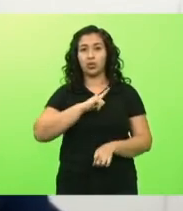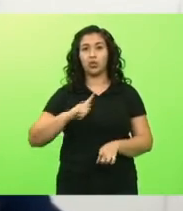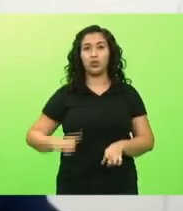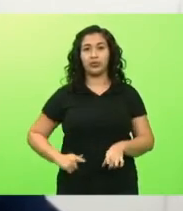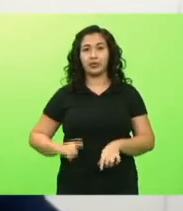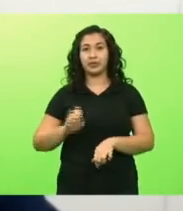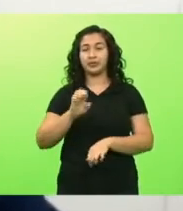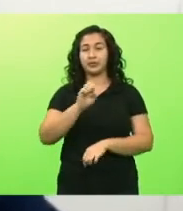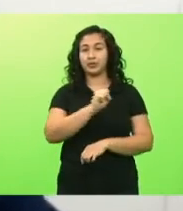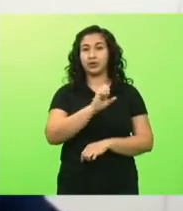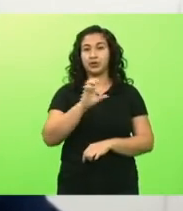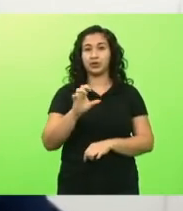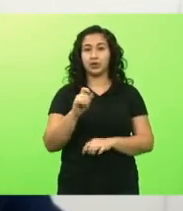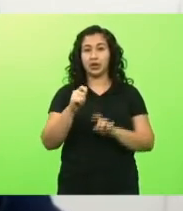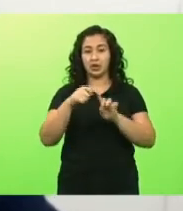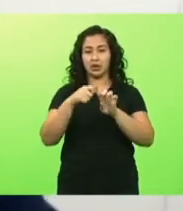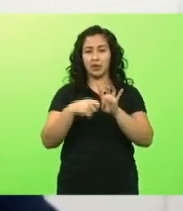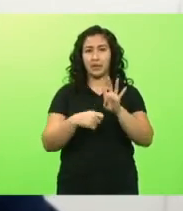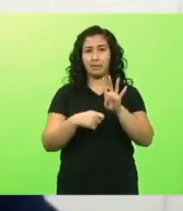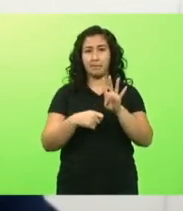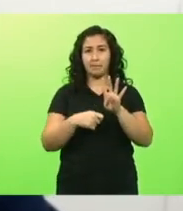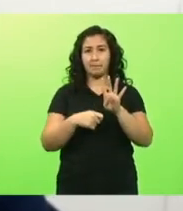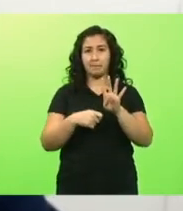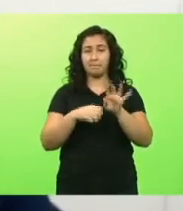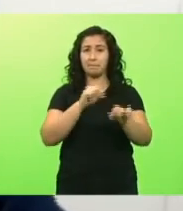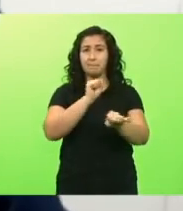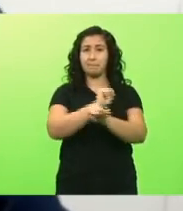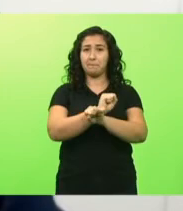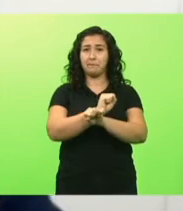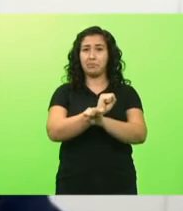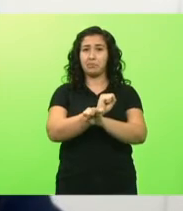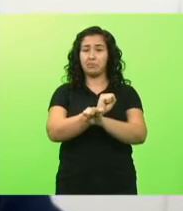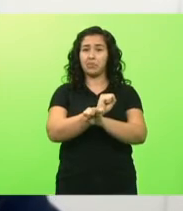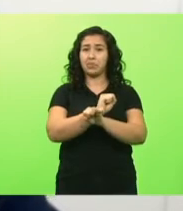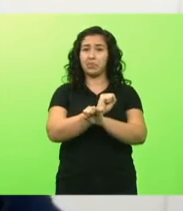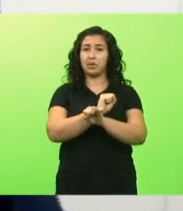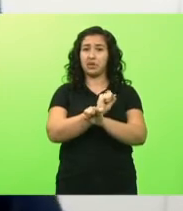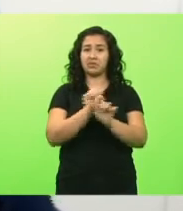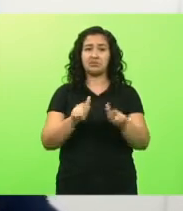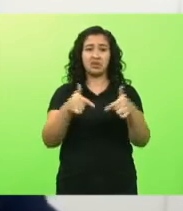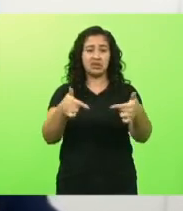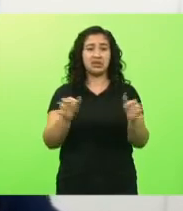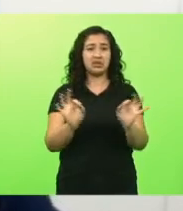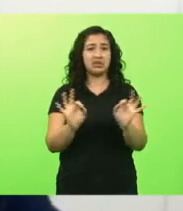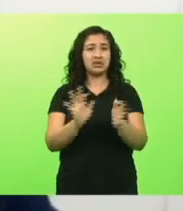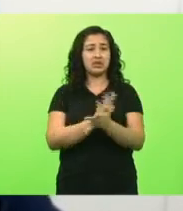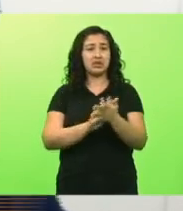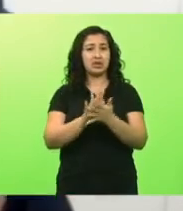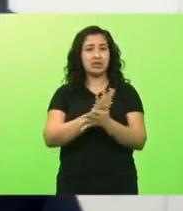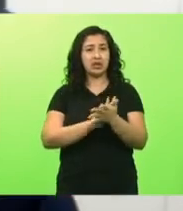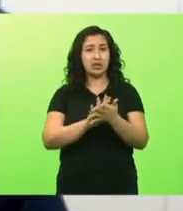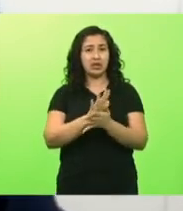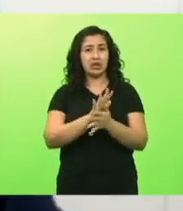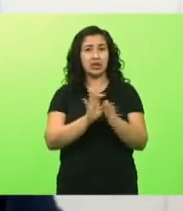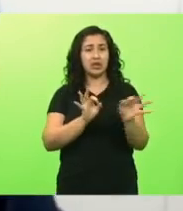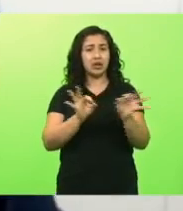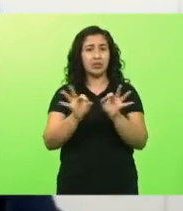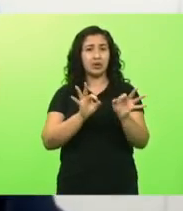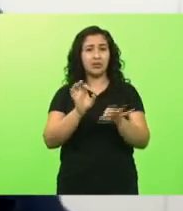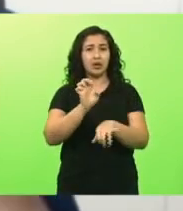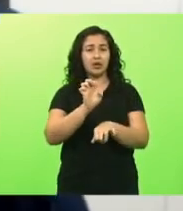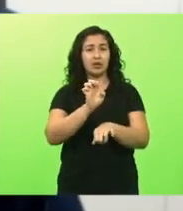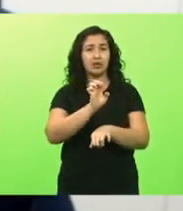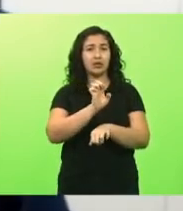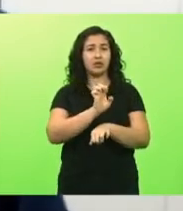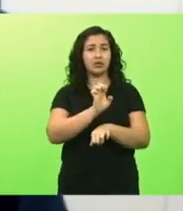Catarina. 4 meses de paralisação e sem ações, sem preparar o Estado, sem levar o UTI para